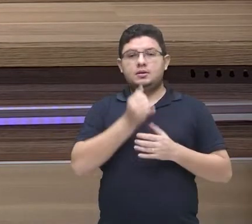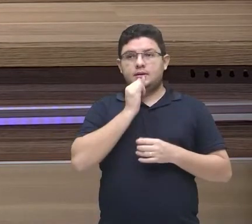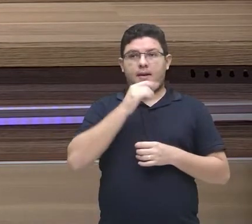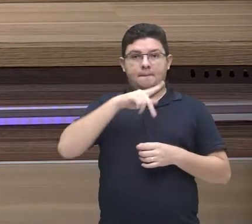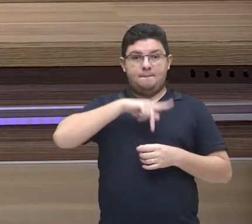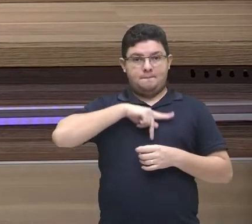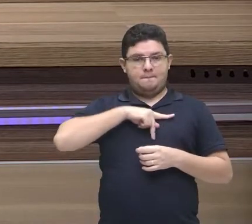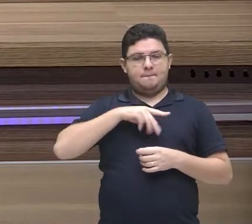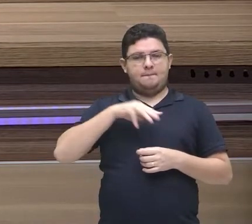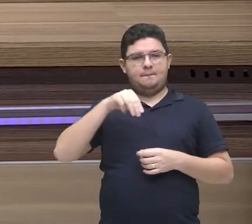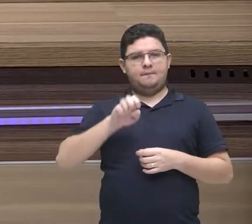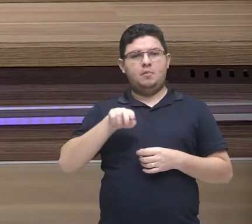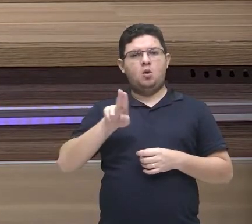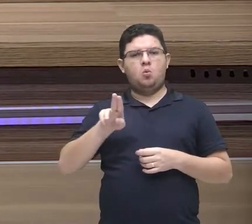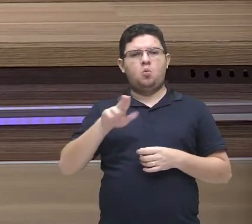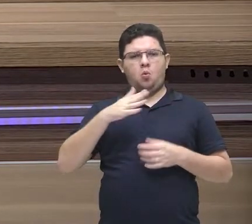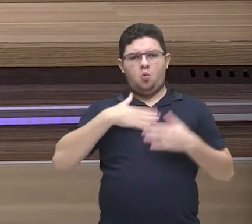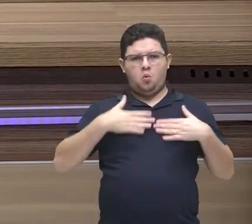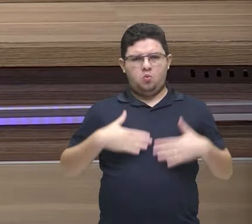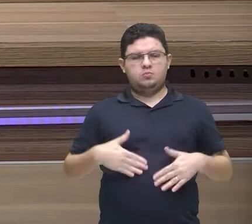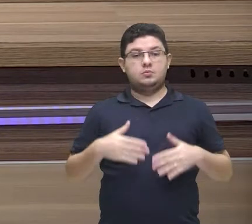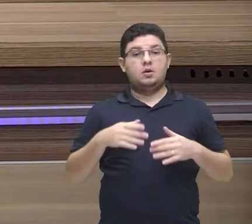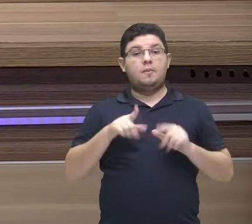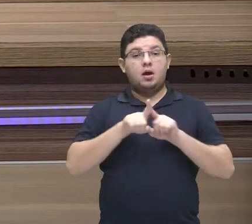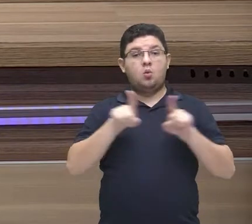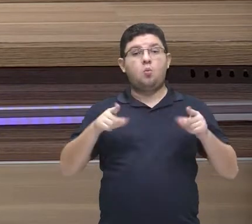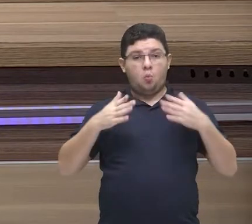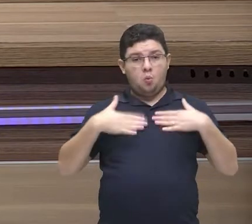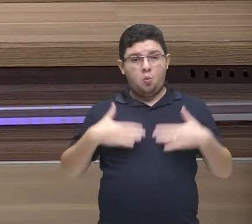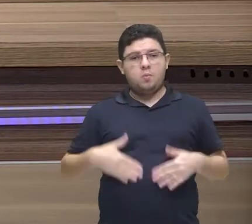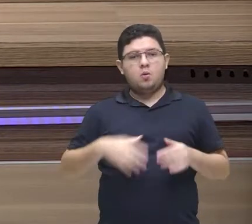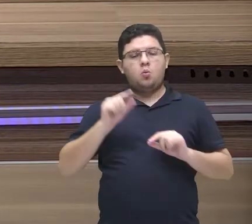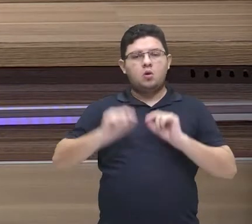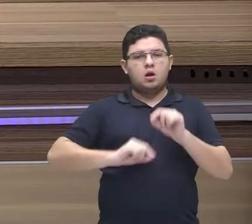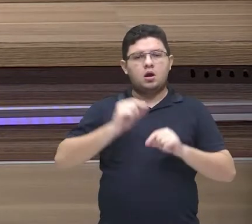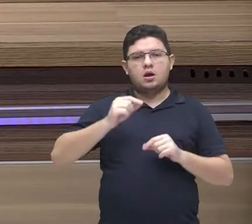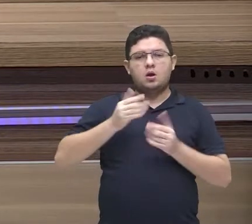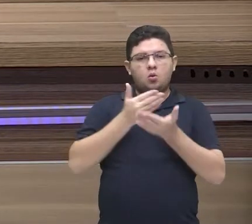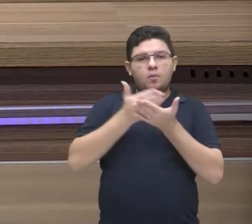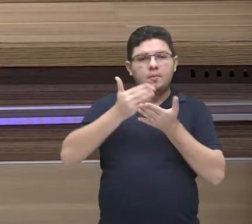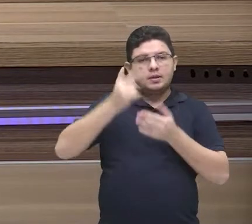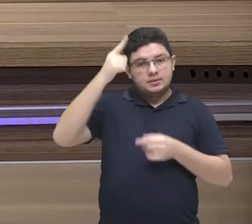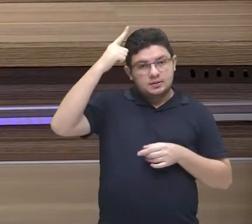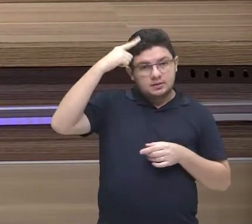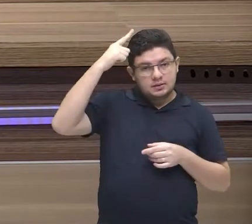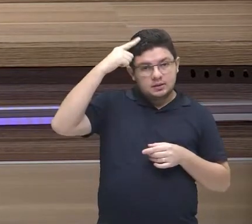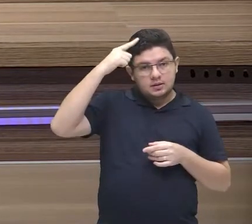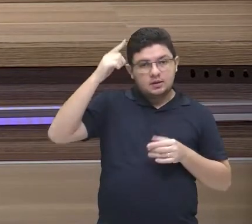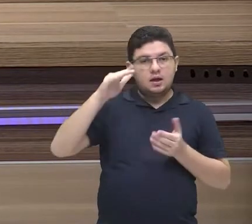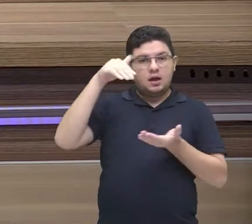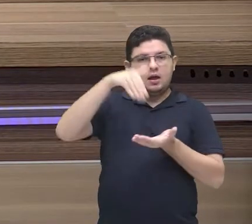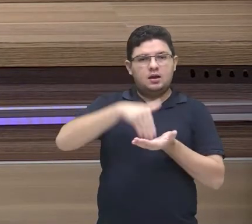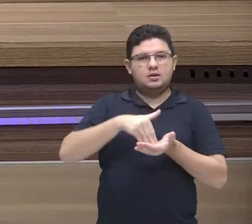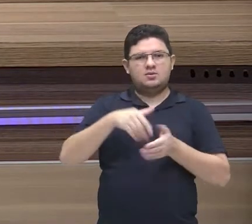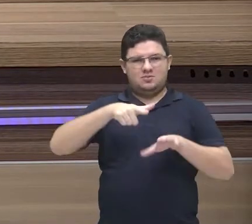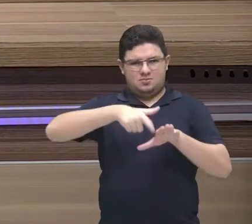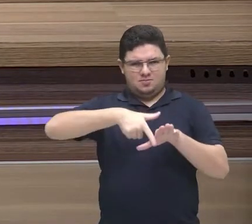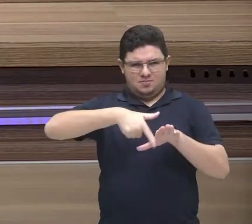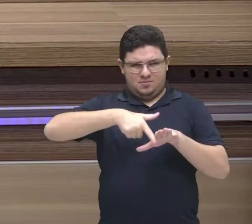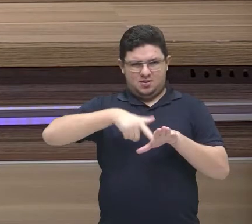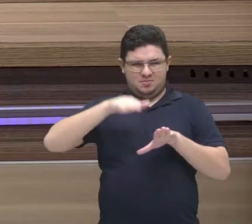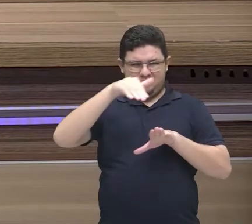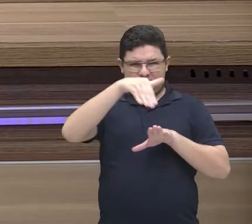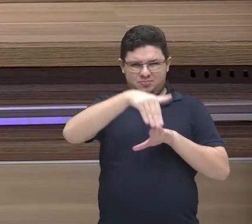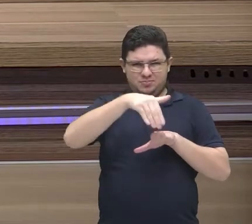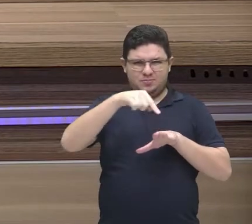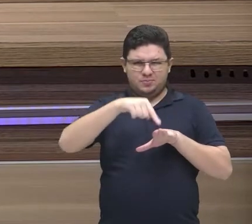é do cabelo, no fio do cabelo, a ponta do pé. Então, isso é um corpo, que ele é formado por muitos